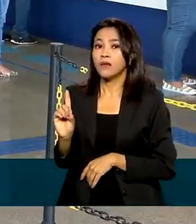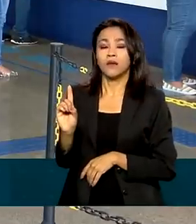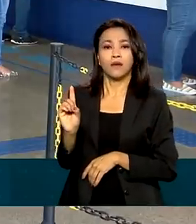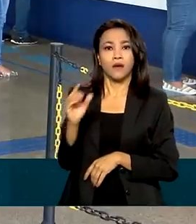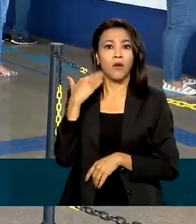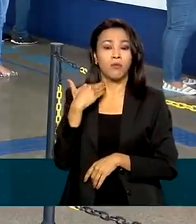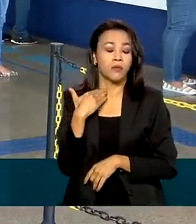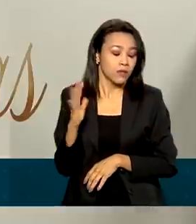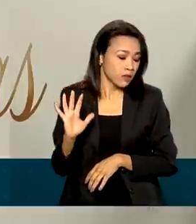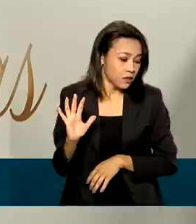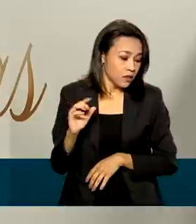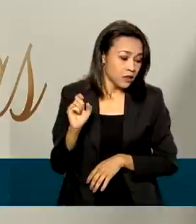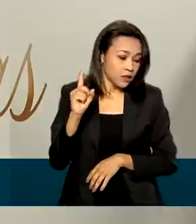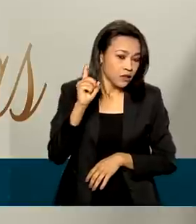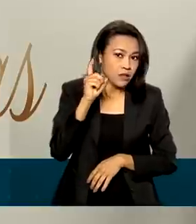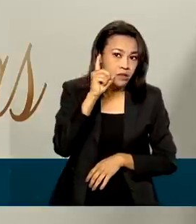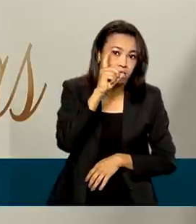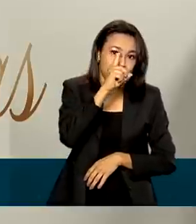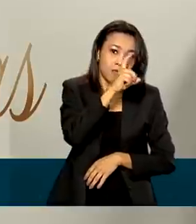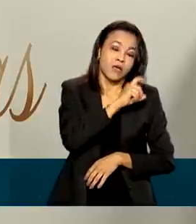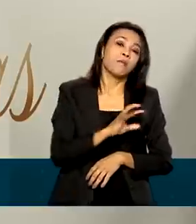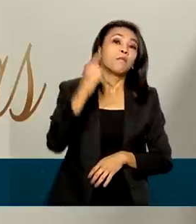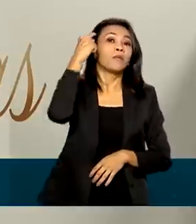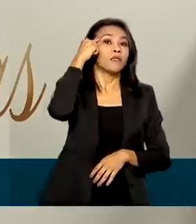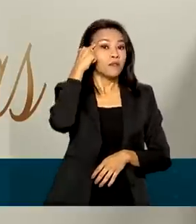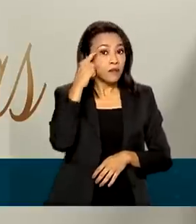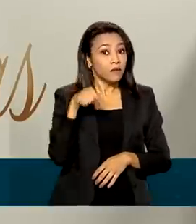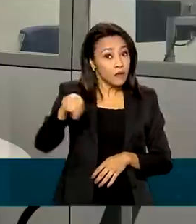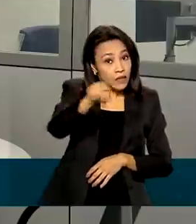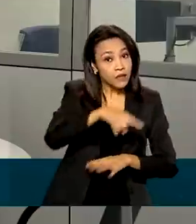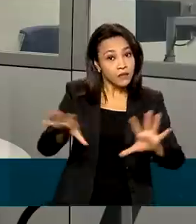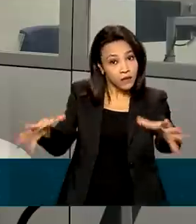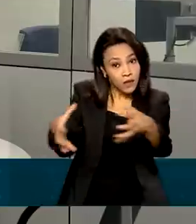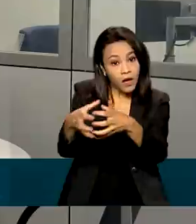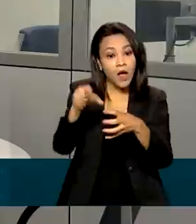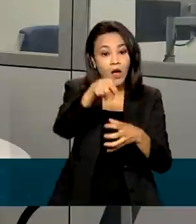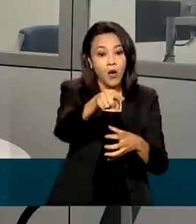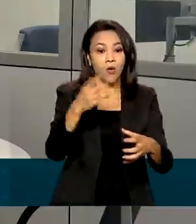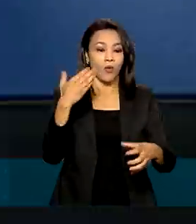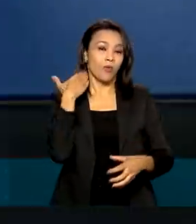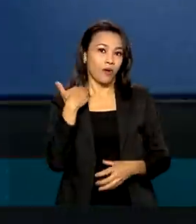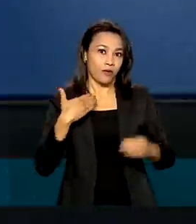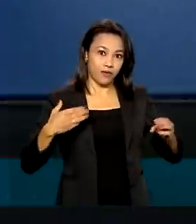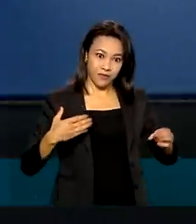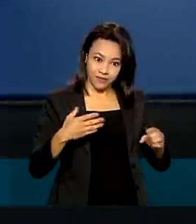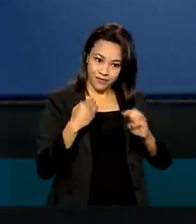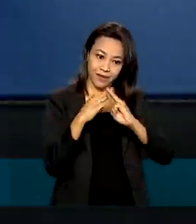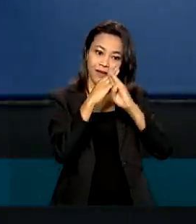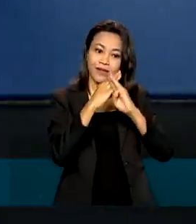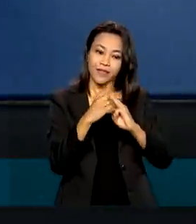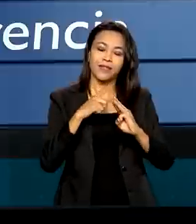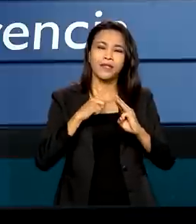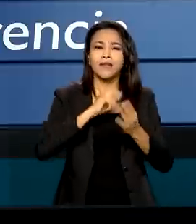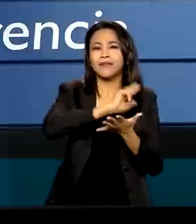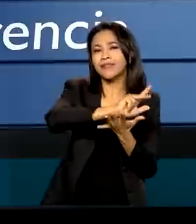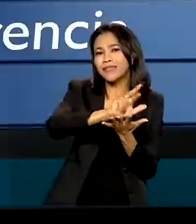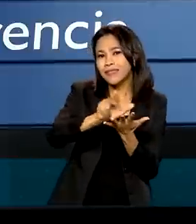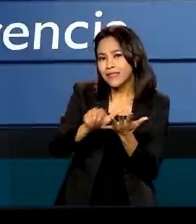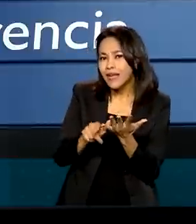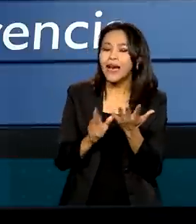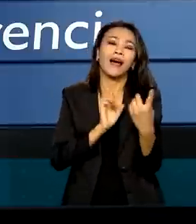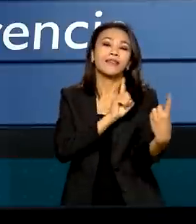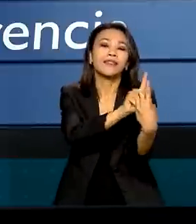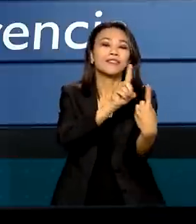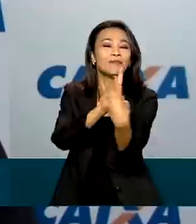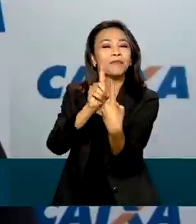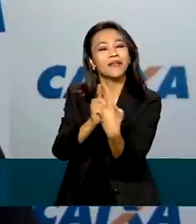verdadeiro desafio. Pensando nisso, a Caixa Econômica Federal tem desenvolvido ações para melhorar o atendimento prioritário